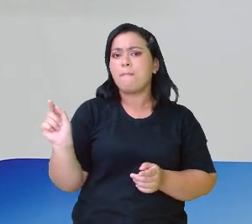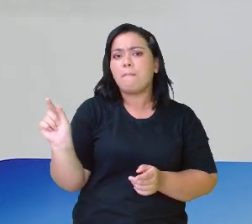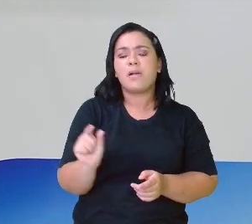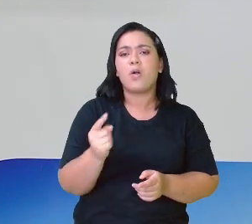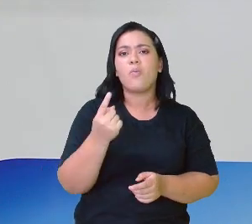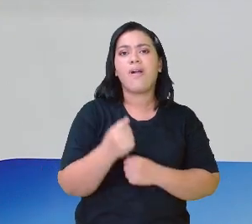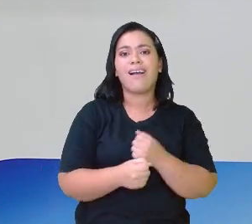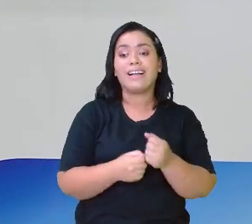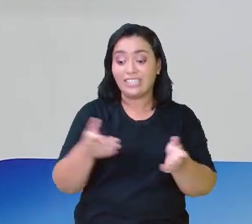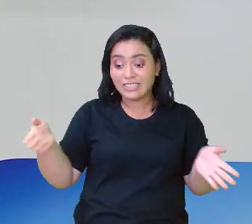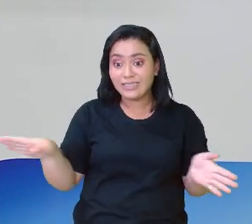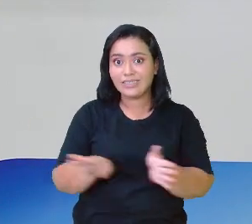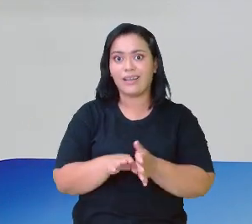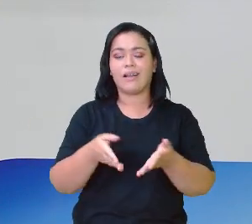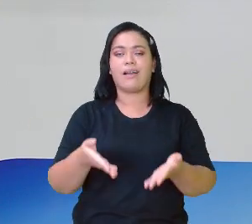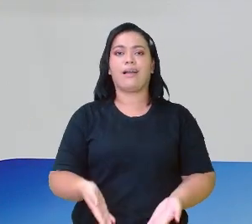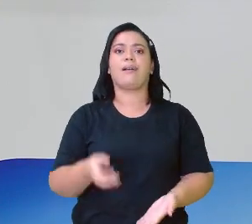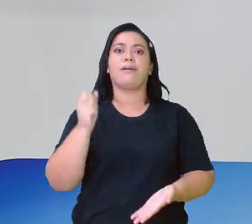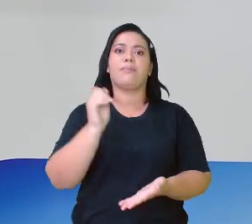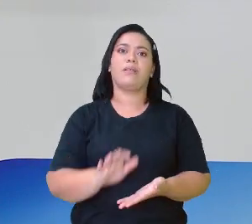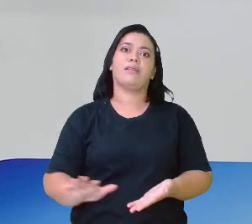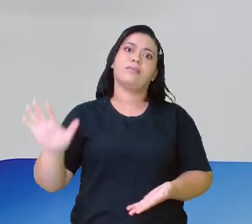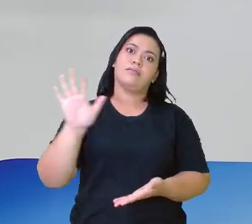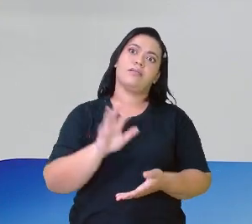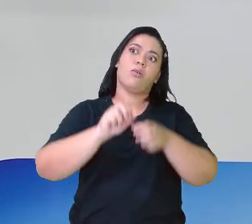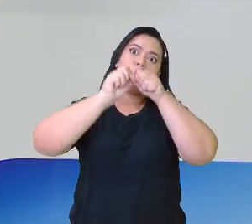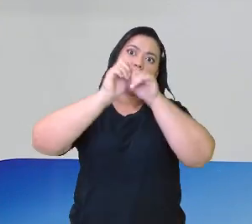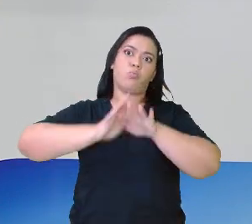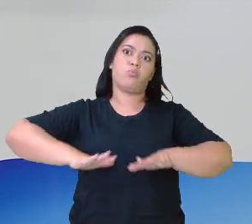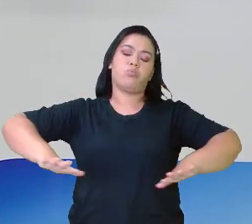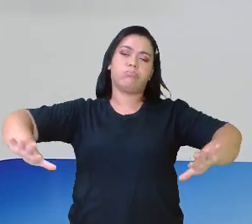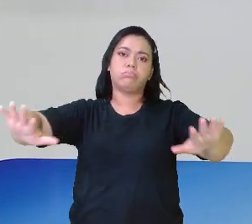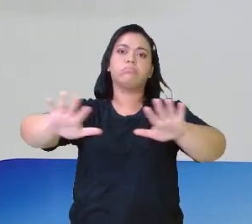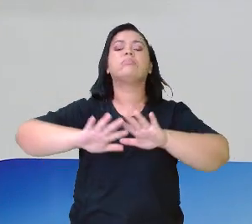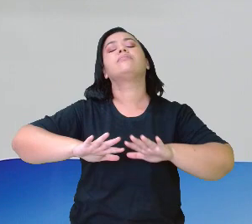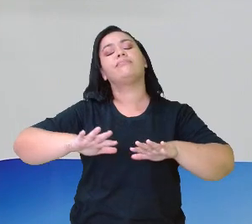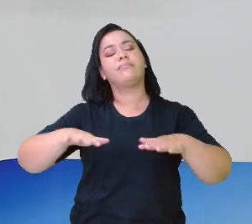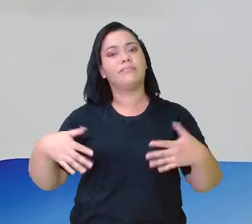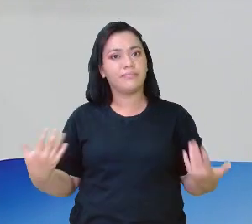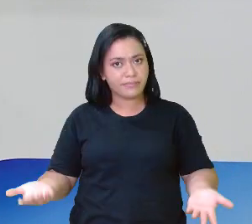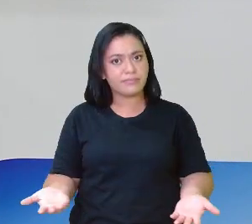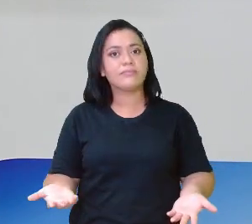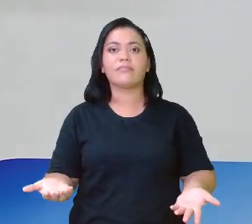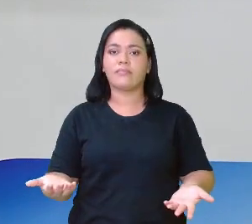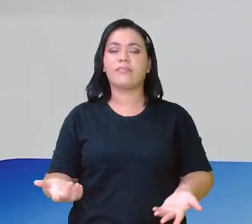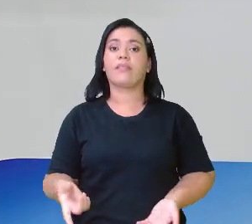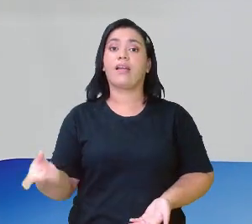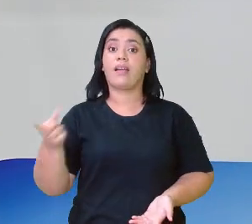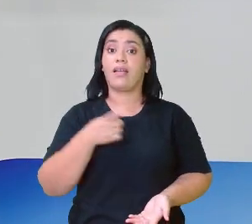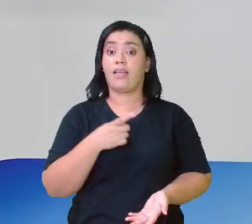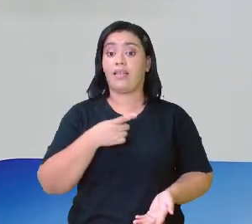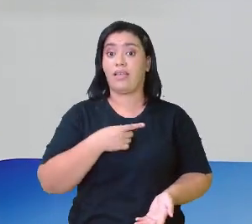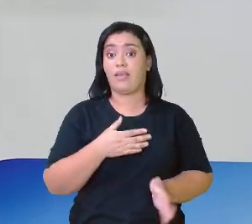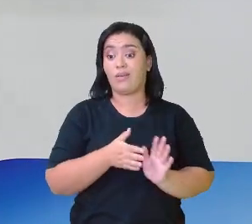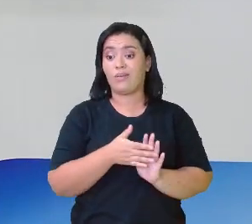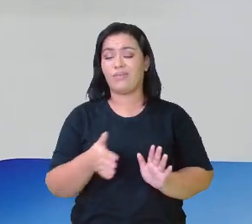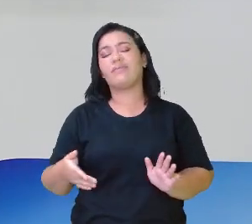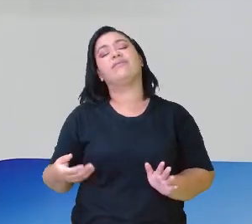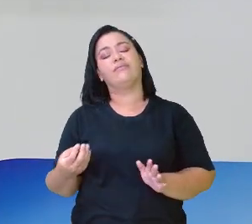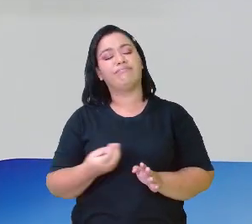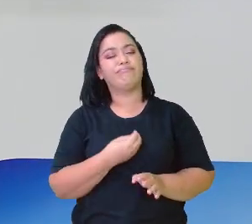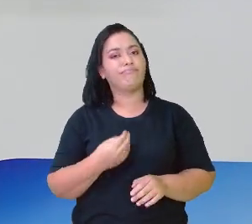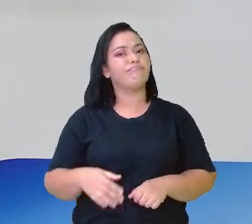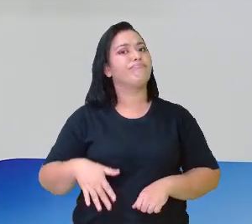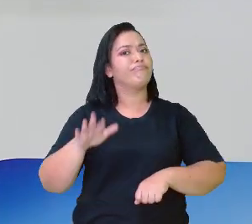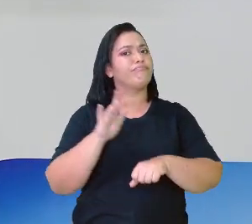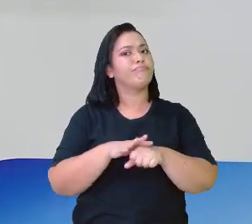já chega por aqui pelo Brasil. A coisa já começa a se difundir, a gente vive todo esse processo de pandemia que nós